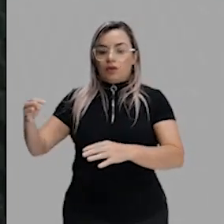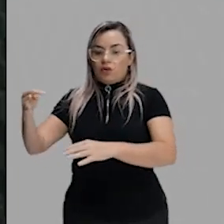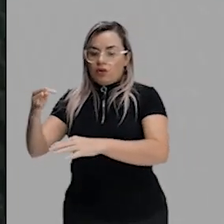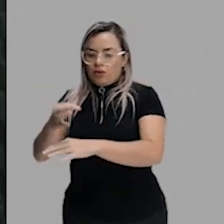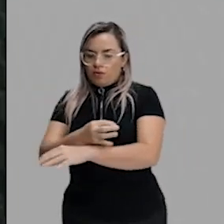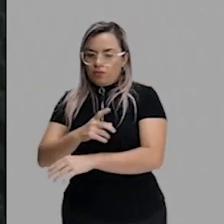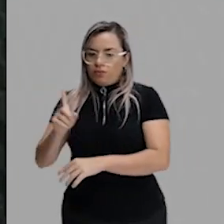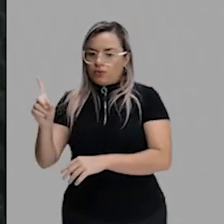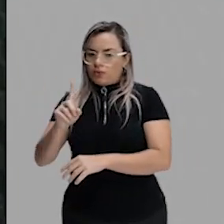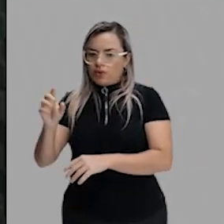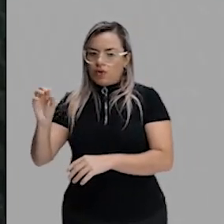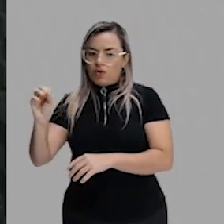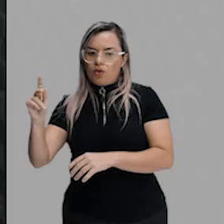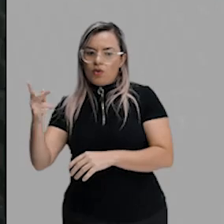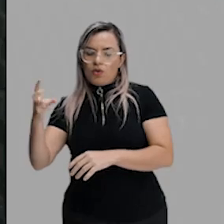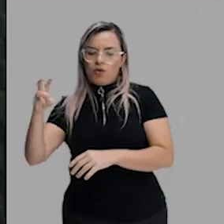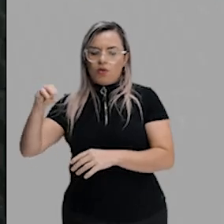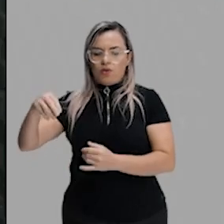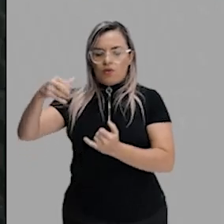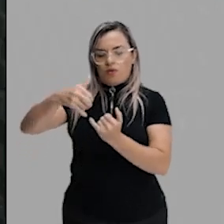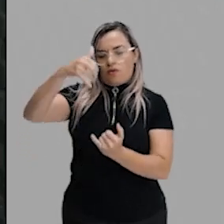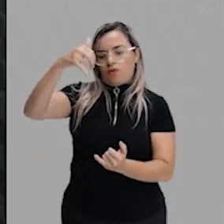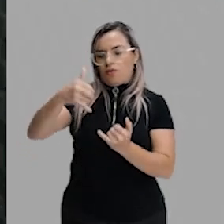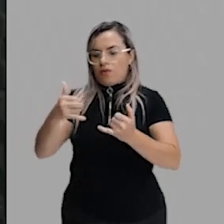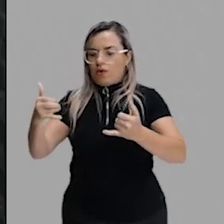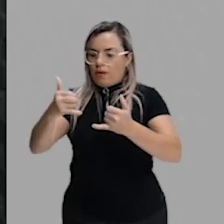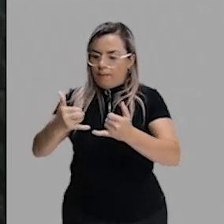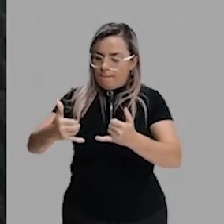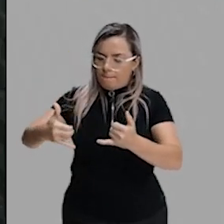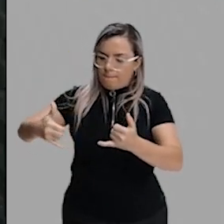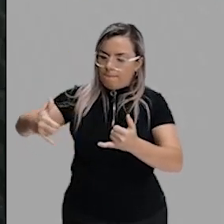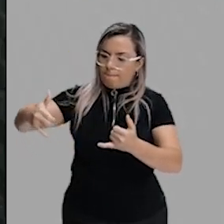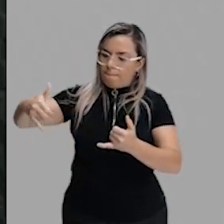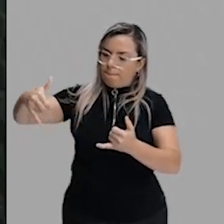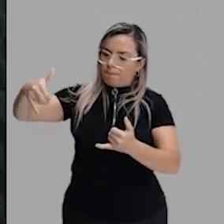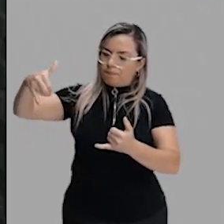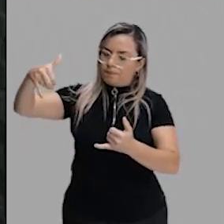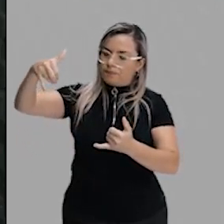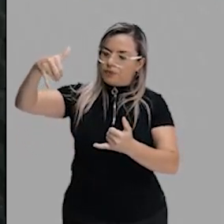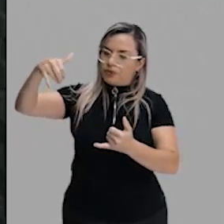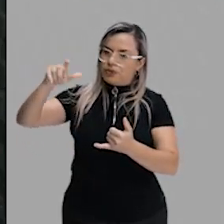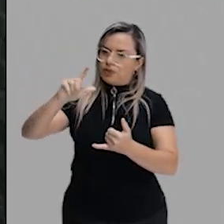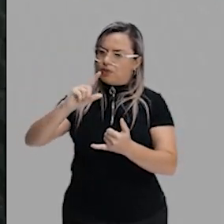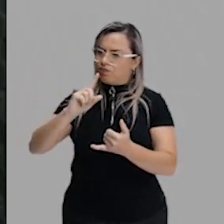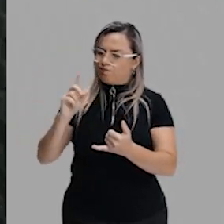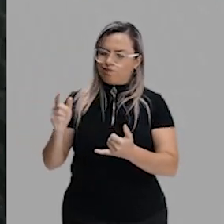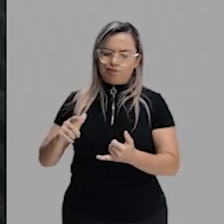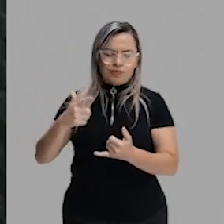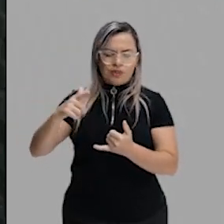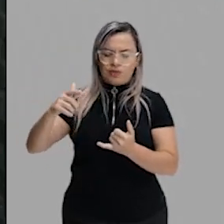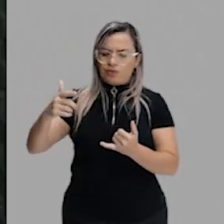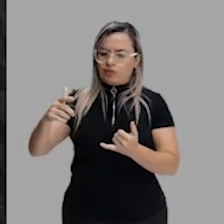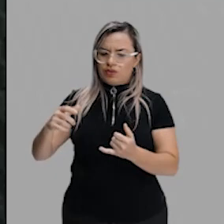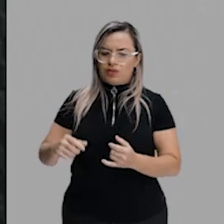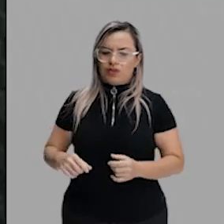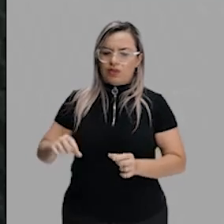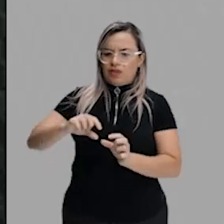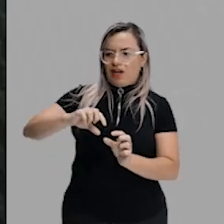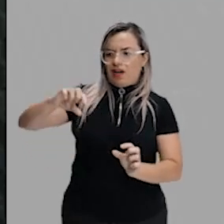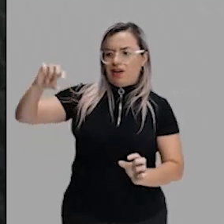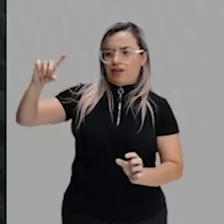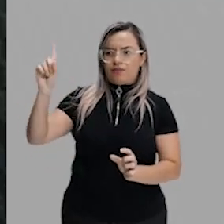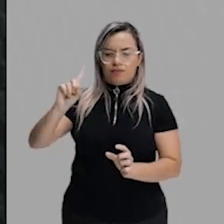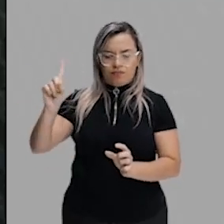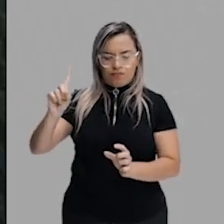o gráfico vai ser uma curva, não vai ser mais uma reta, certo? Então aqui nós temos agora grandezas que